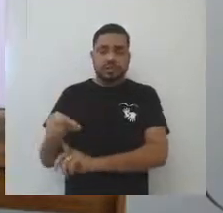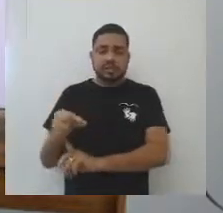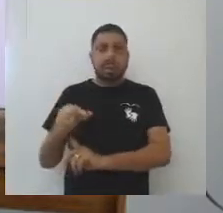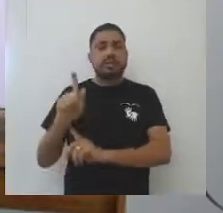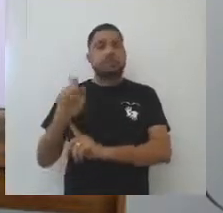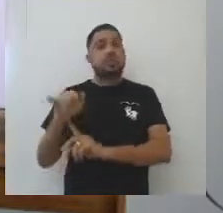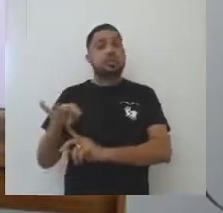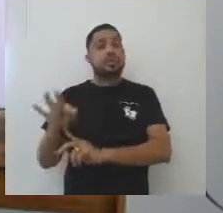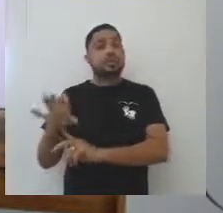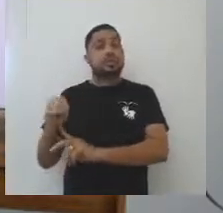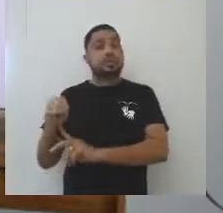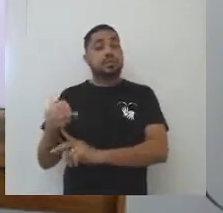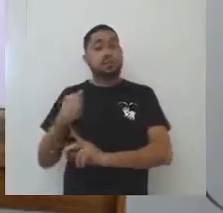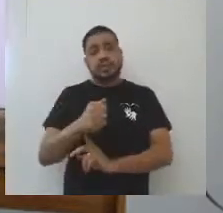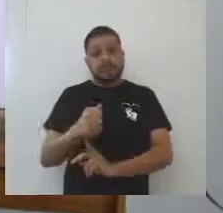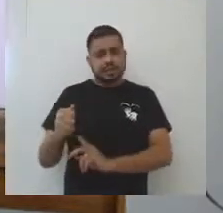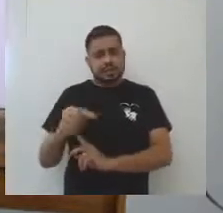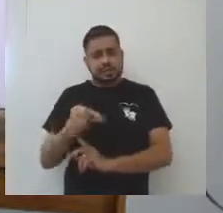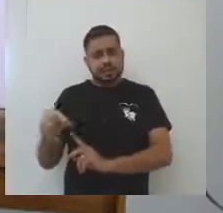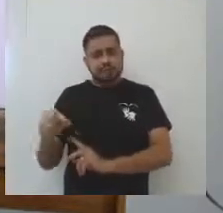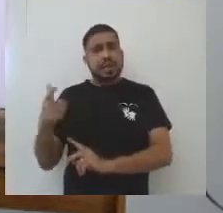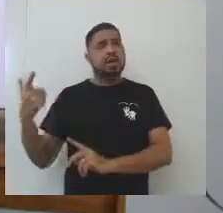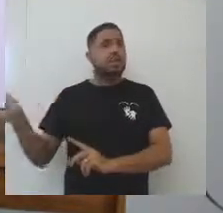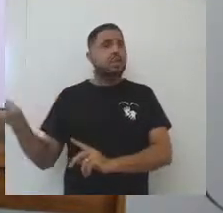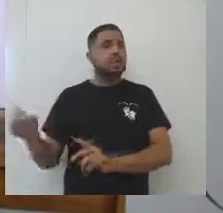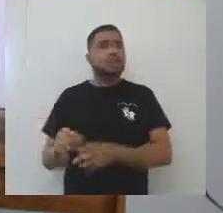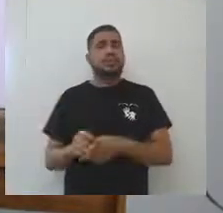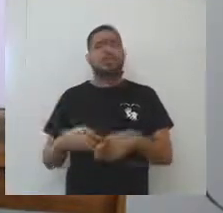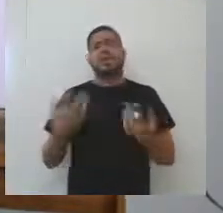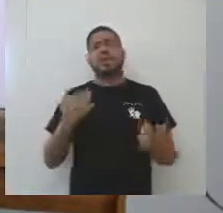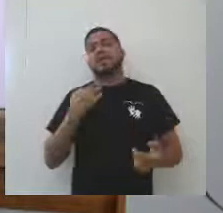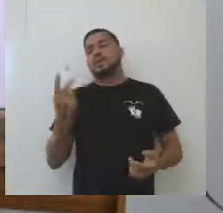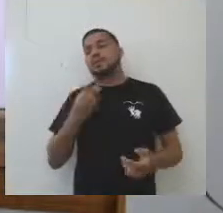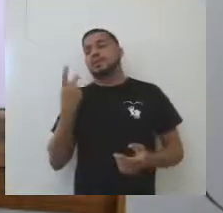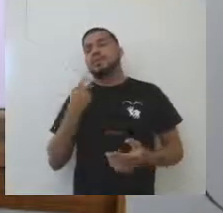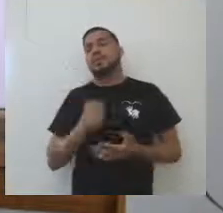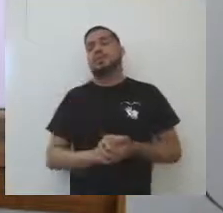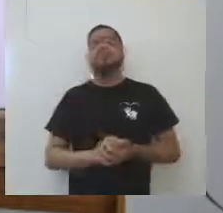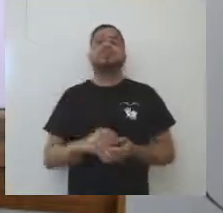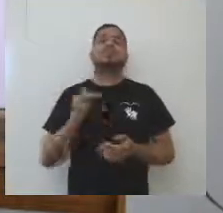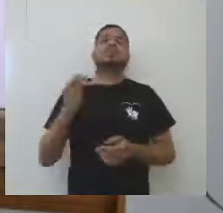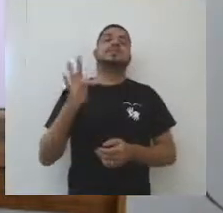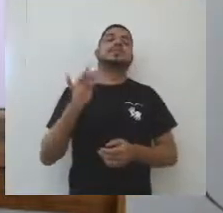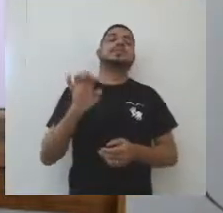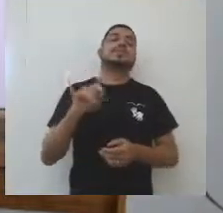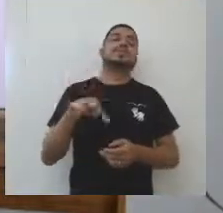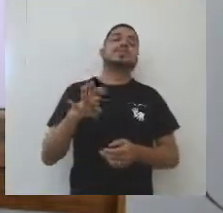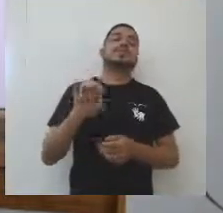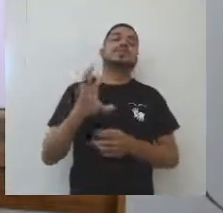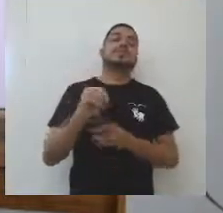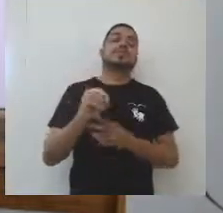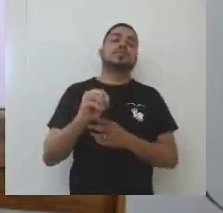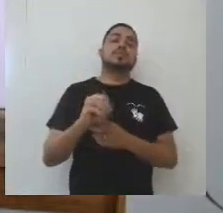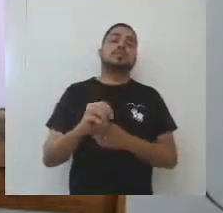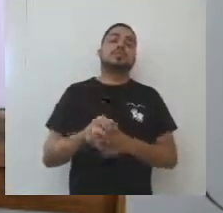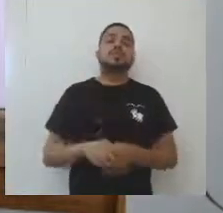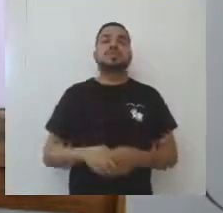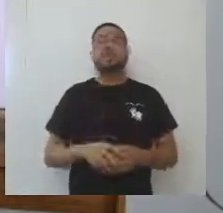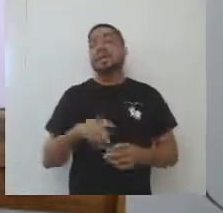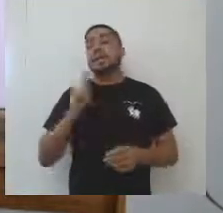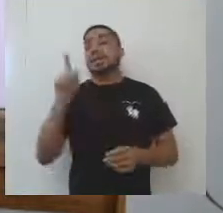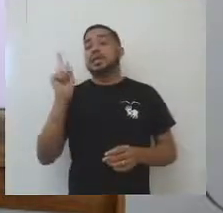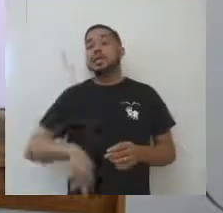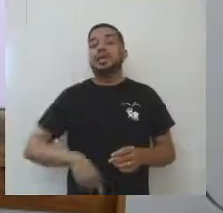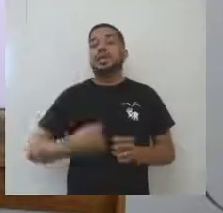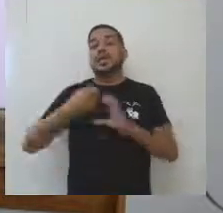genótipo. Azinho, azinho é outro genótipo. Aí quando eu digo assim, Guilhermão, o fenótipo. Aí o fenótipo é